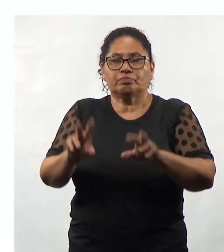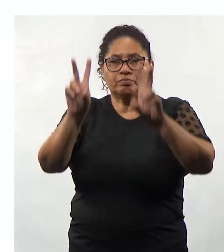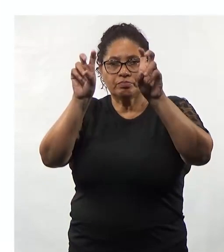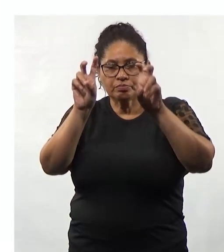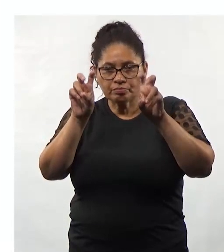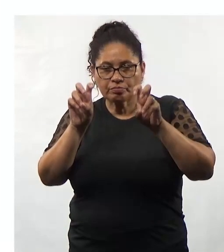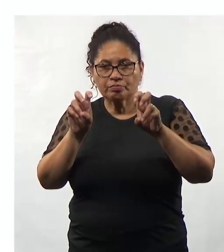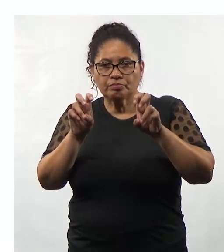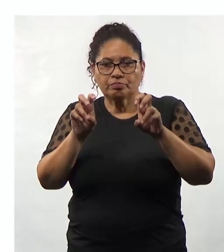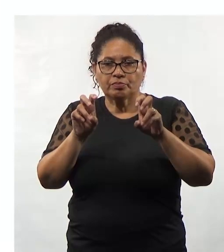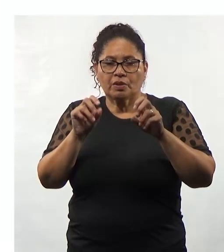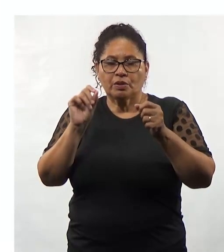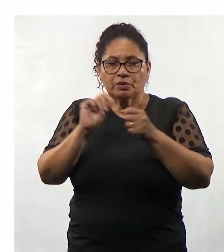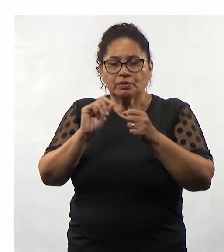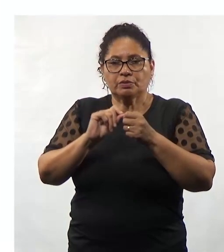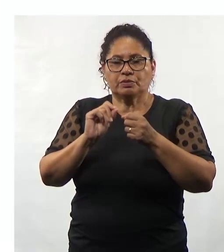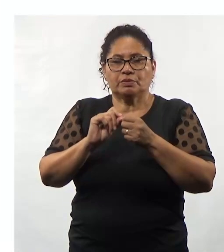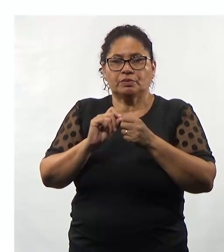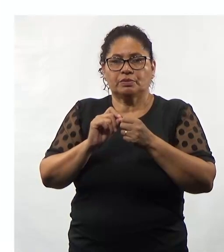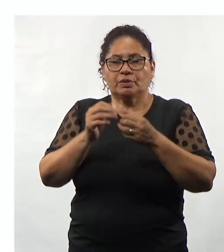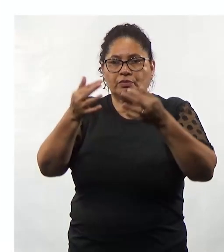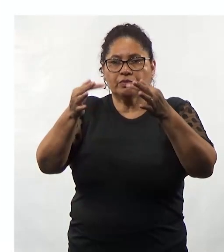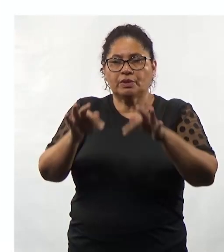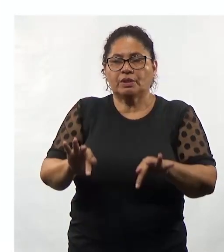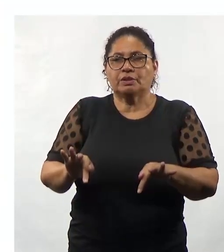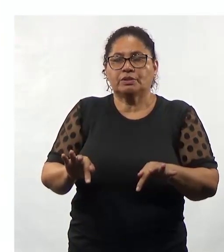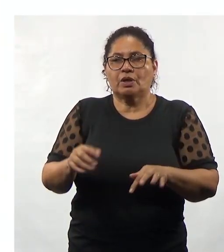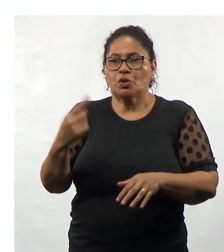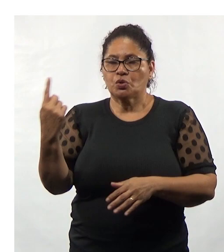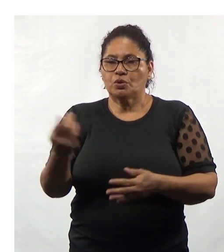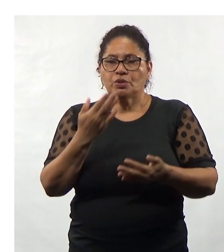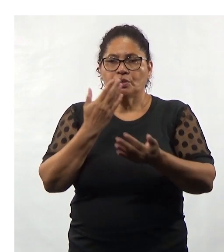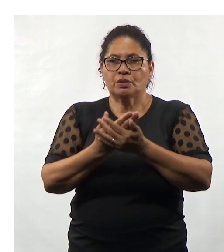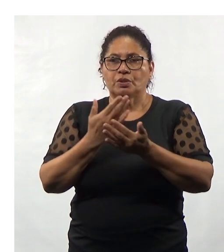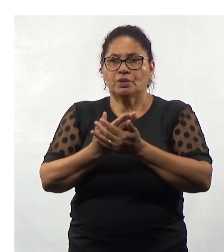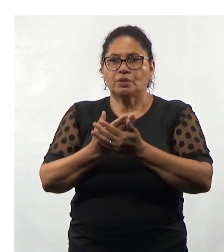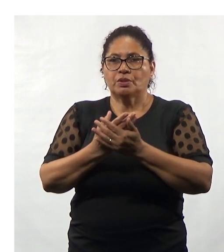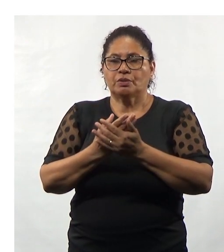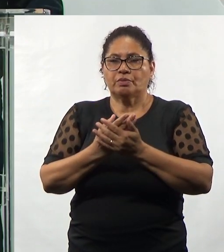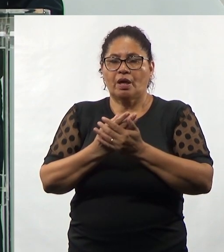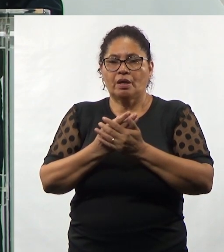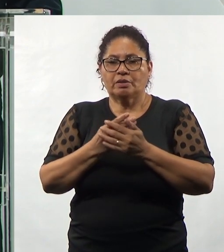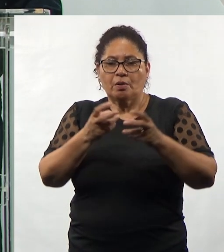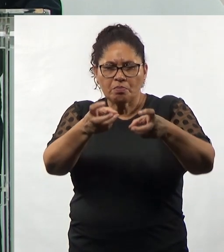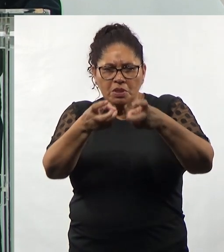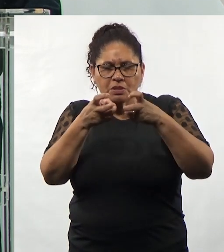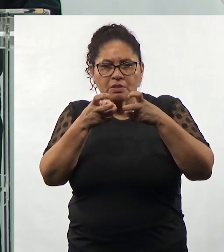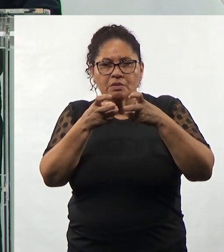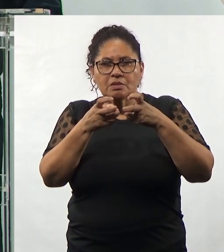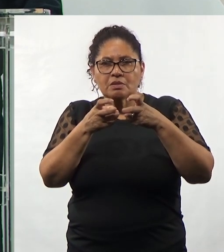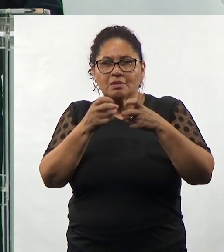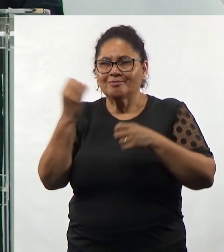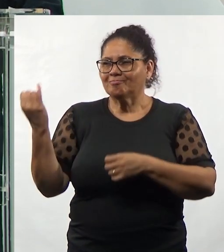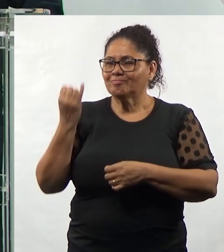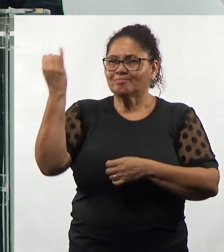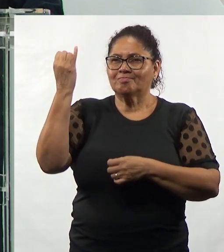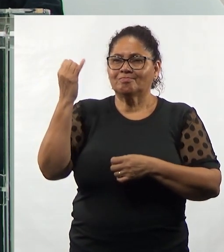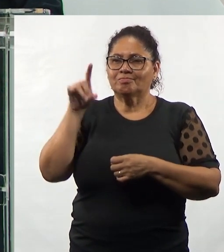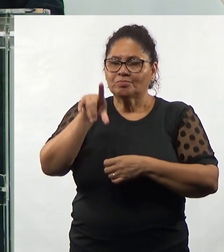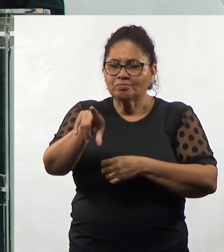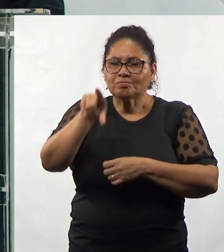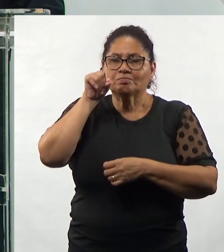essa sistemática a gente vai finalizando aí a nossa aula de identificação,